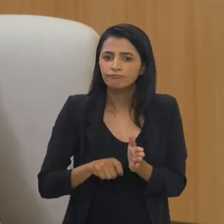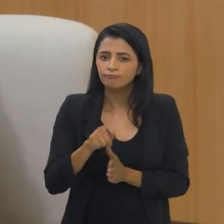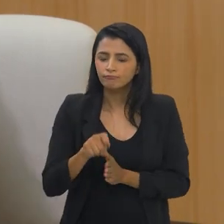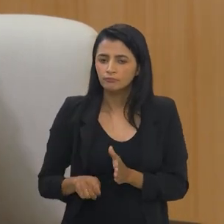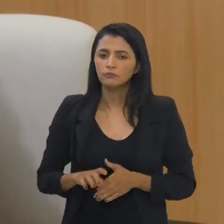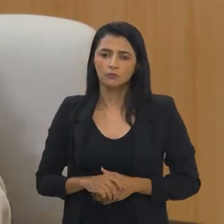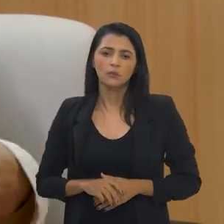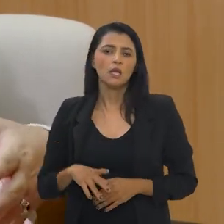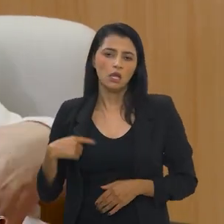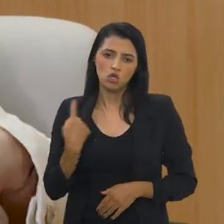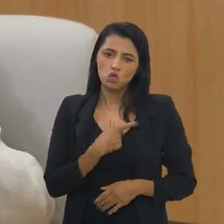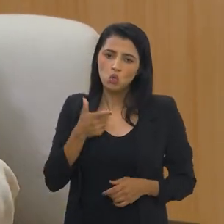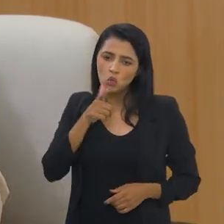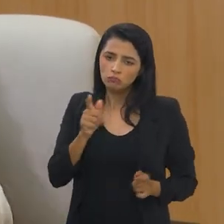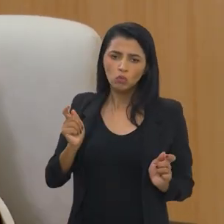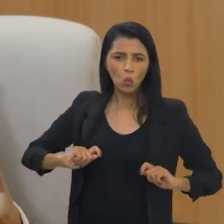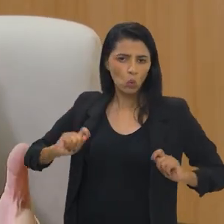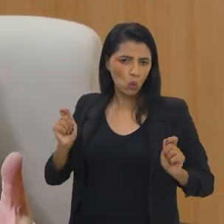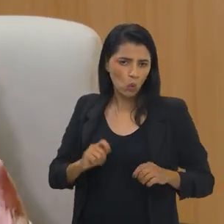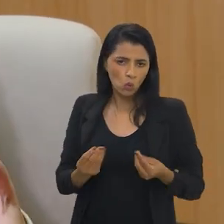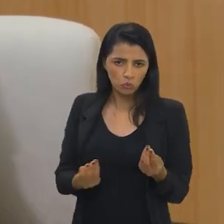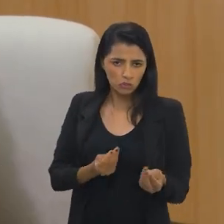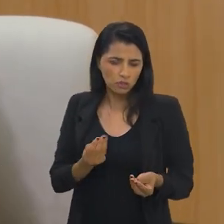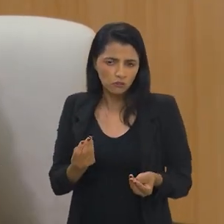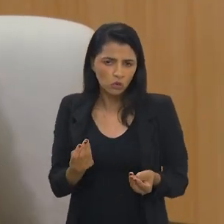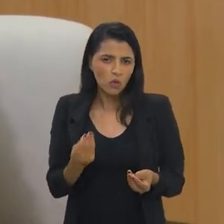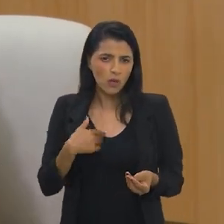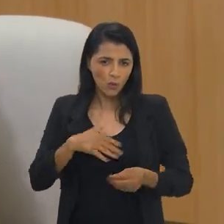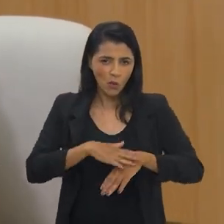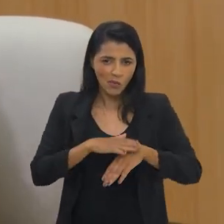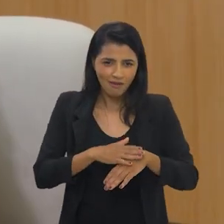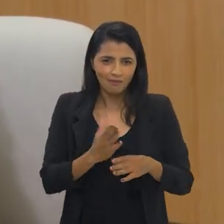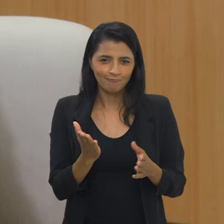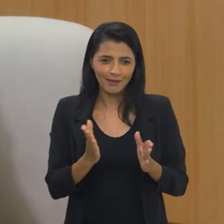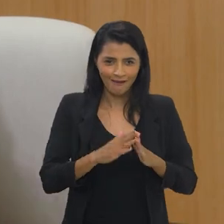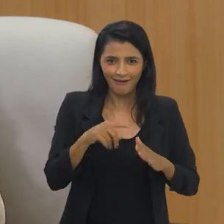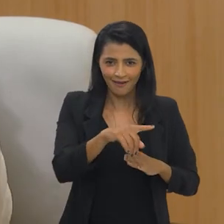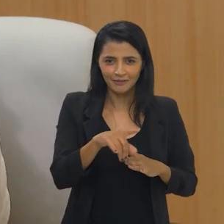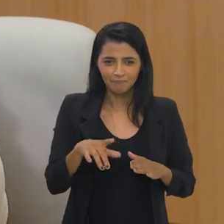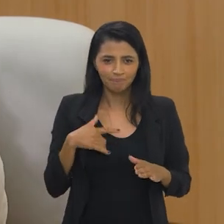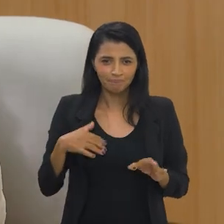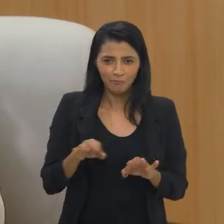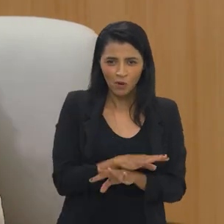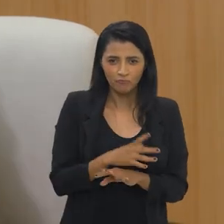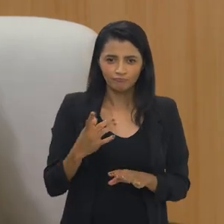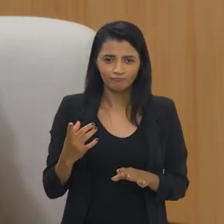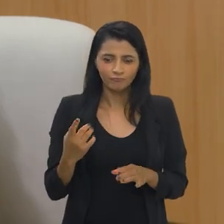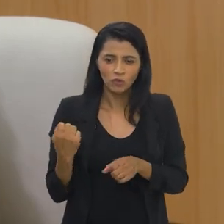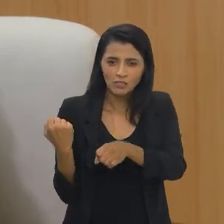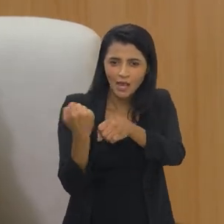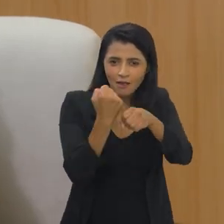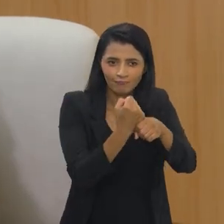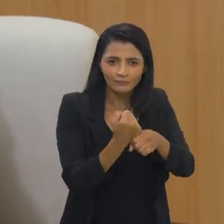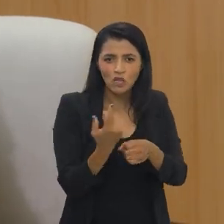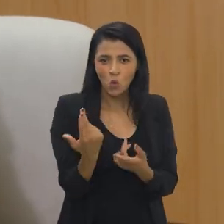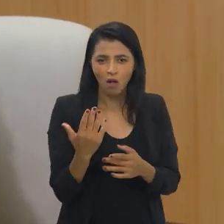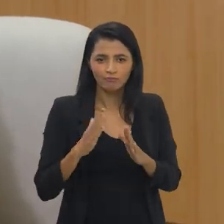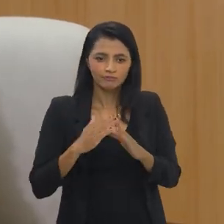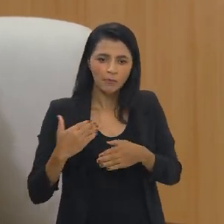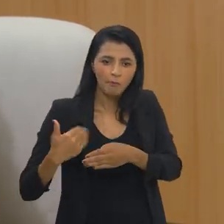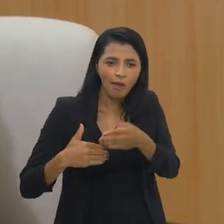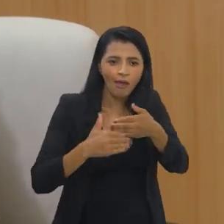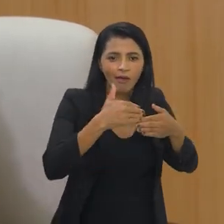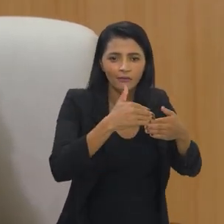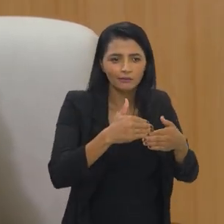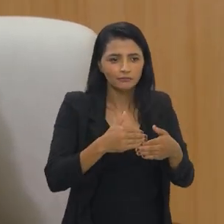e que de fato a gente dê conta de que quando a casa quando você colocar o primeiro tijolo na